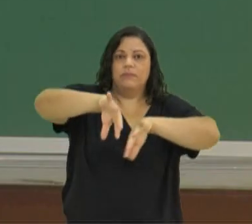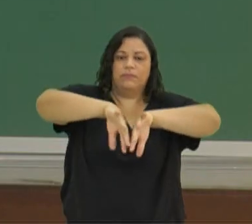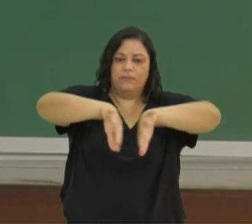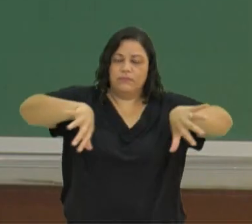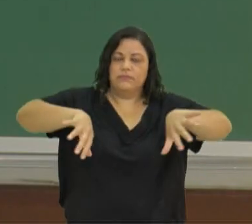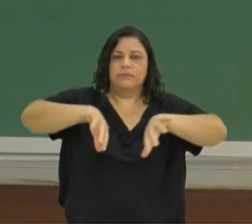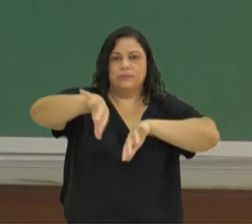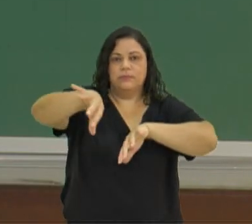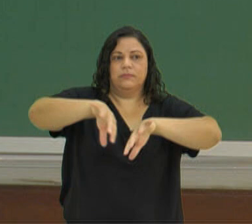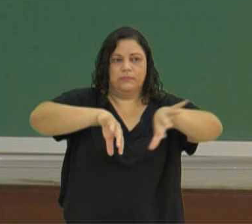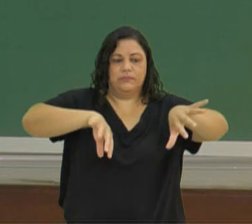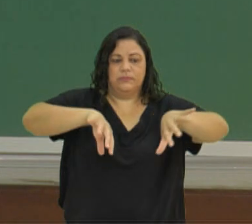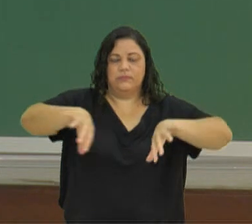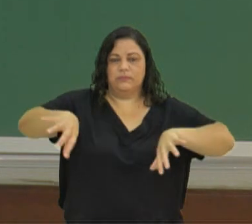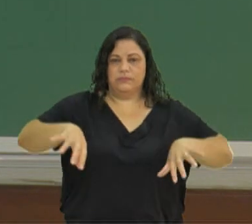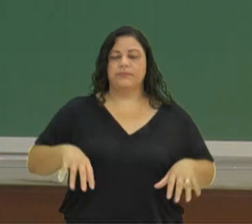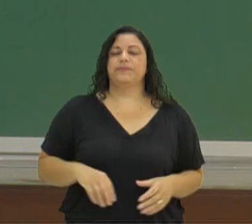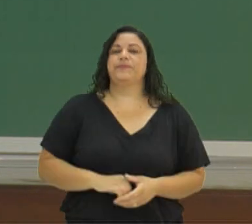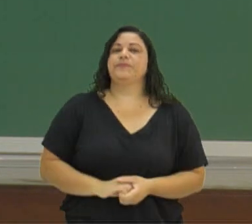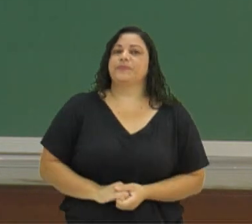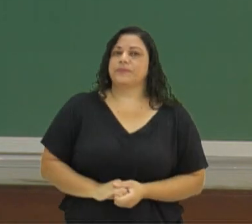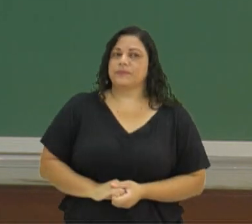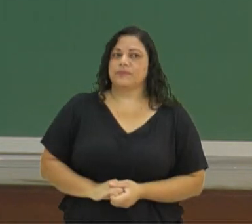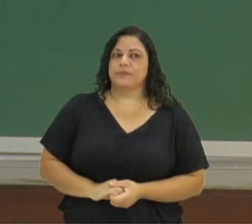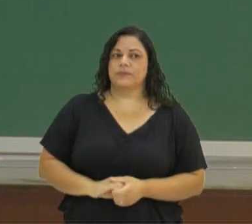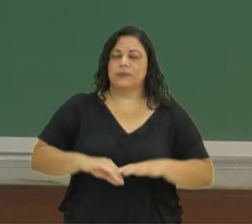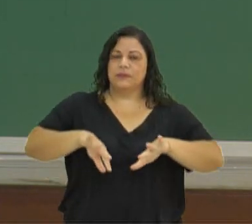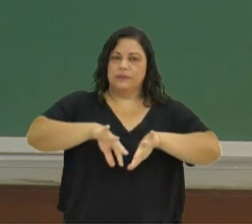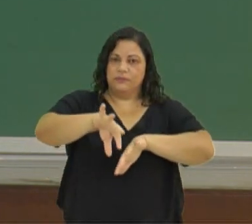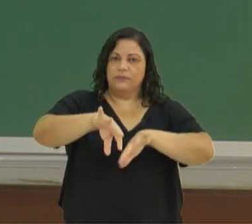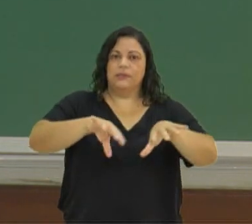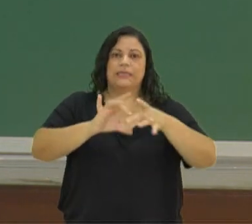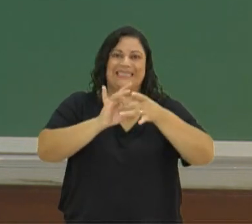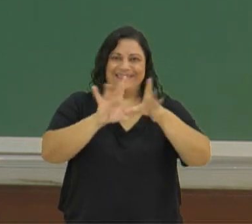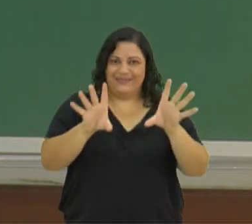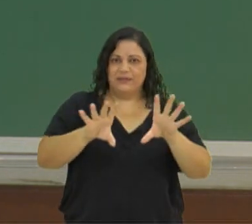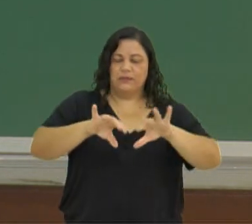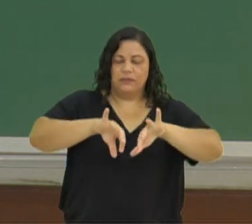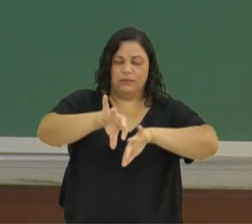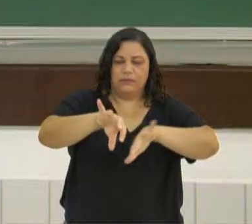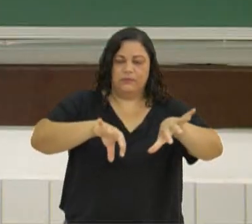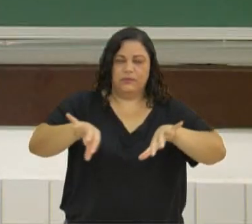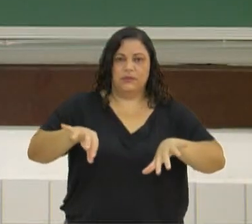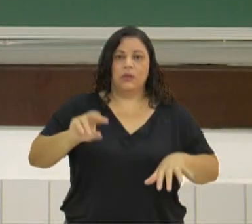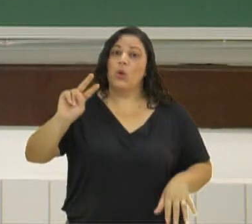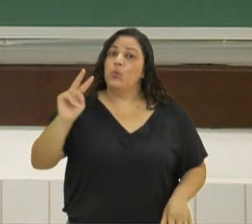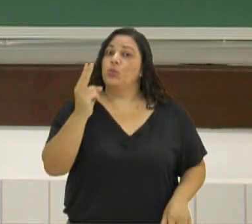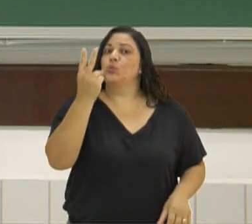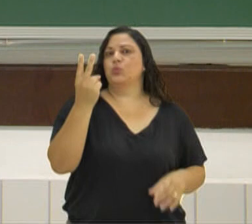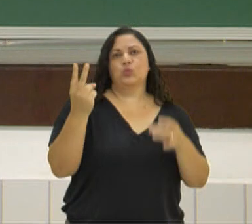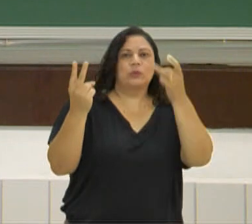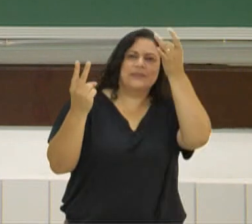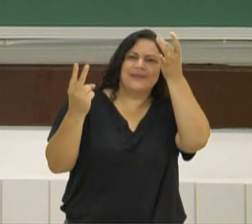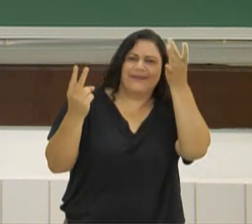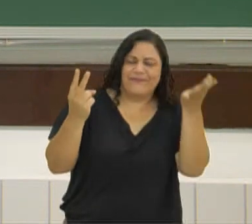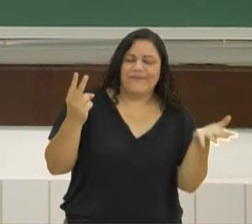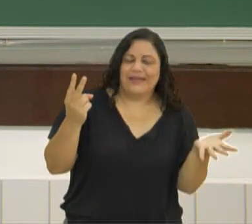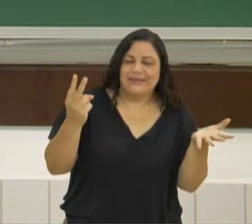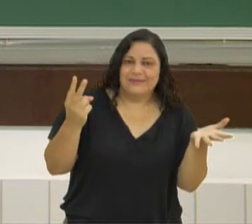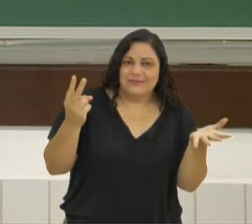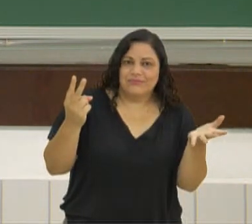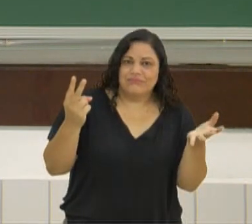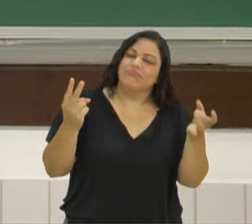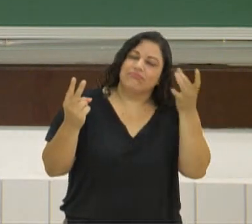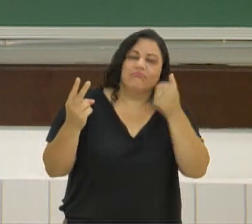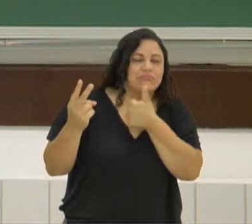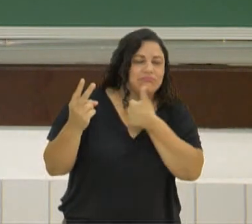não ameace a outra, elas estejam sempre livres. Duas damas é fácil eu posicionar, certo?